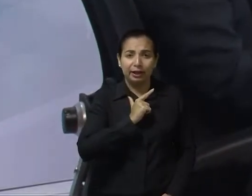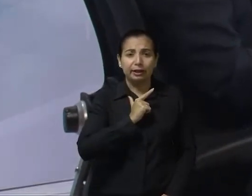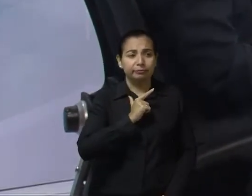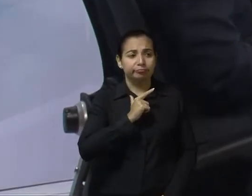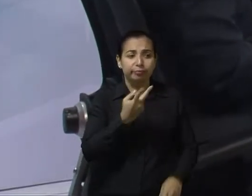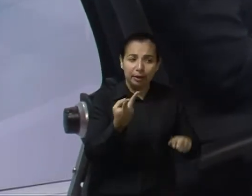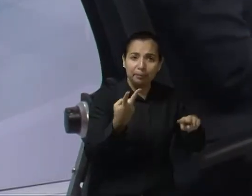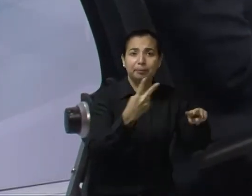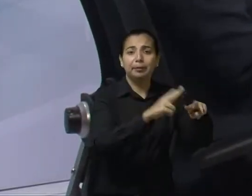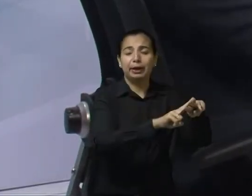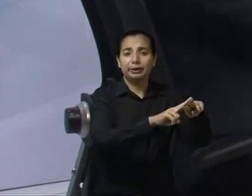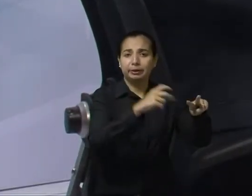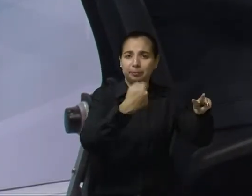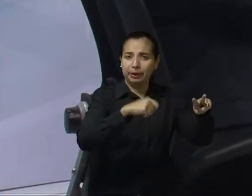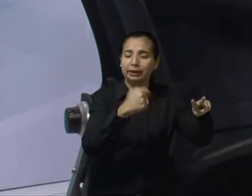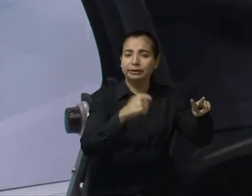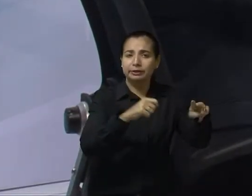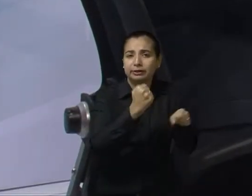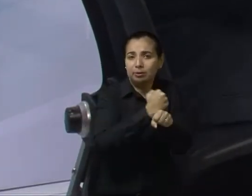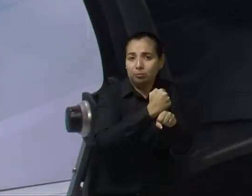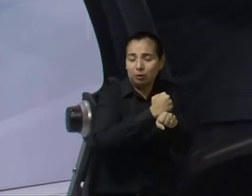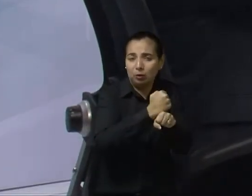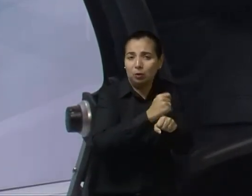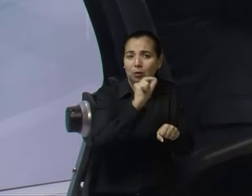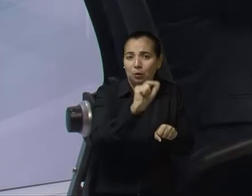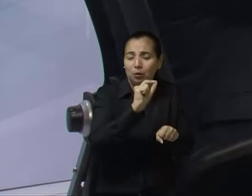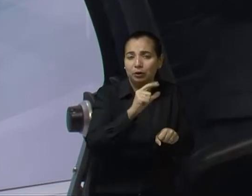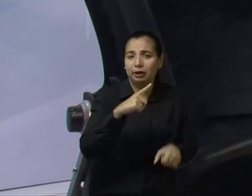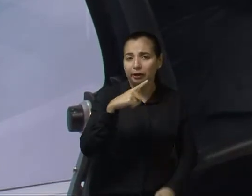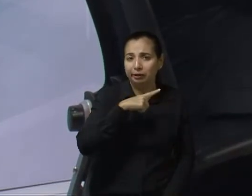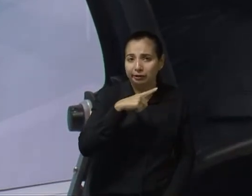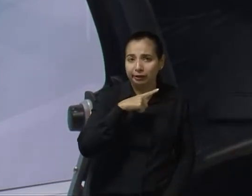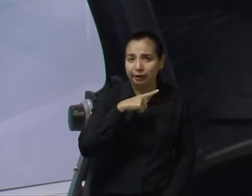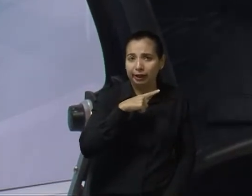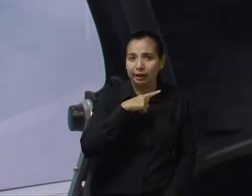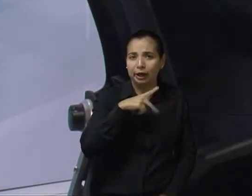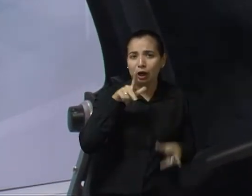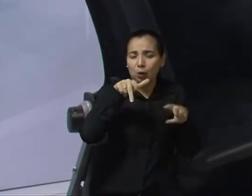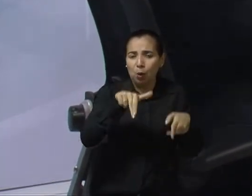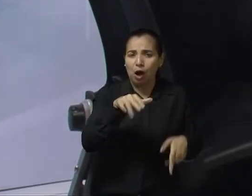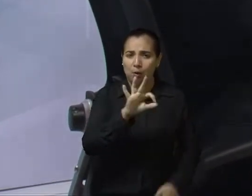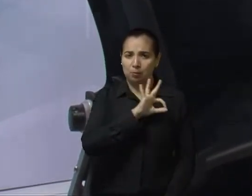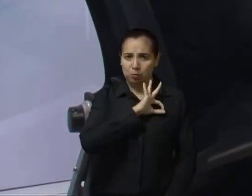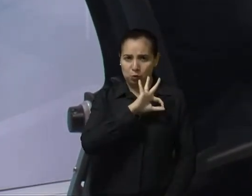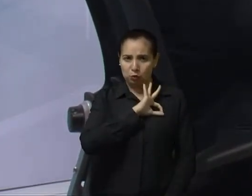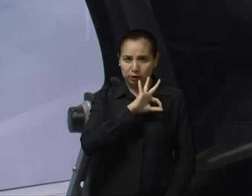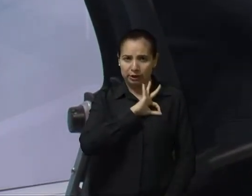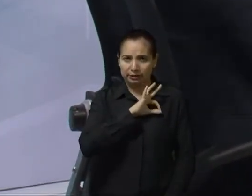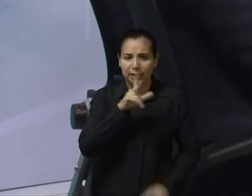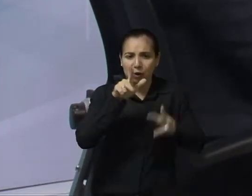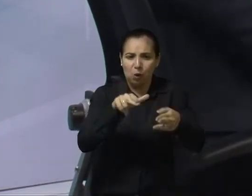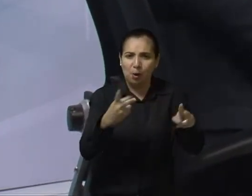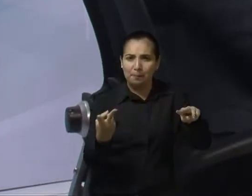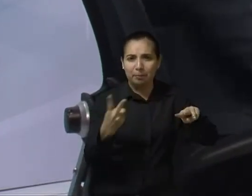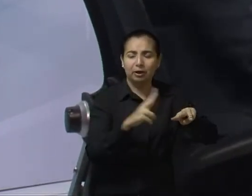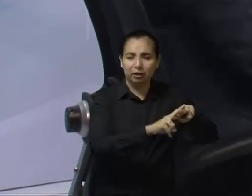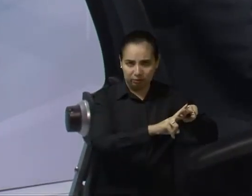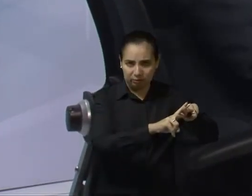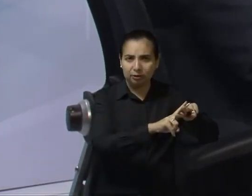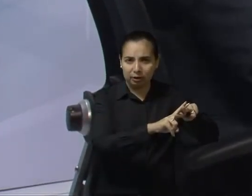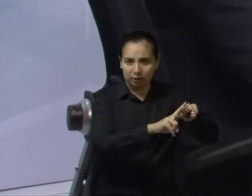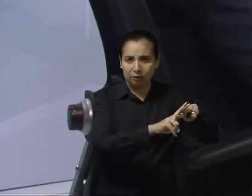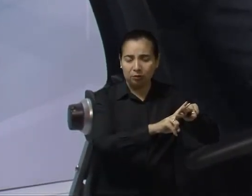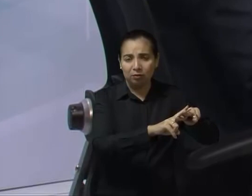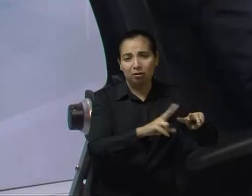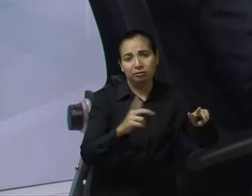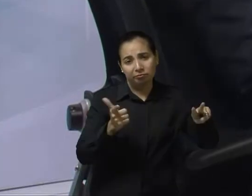Estado, com a mesma perspectiva simbólica de ser polícia, que é o que prendeu, isso gera